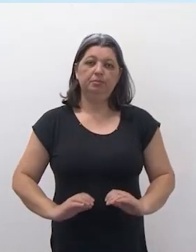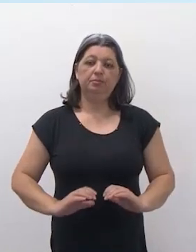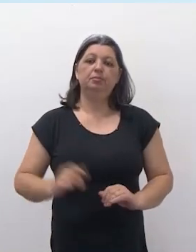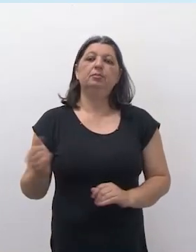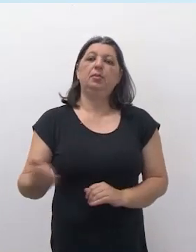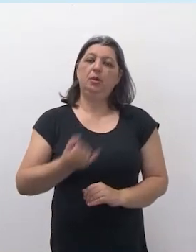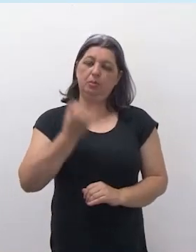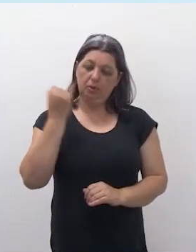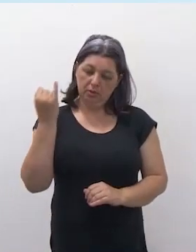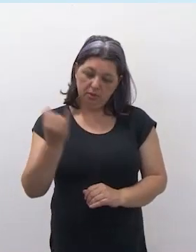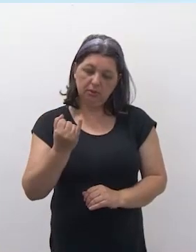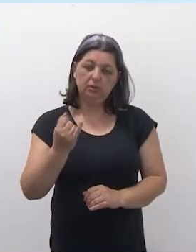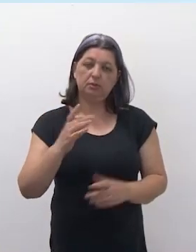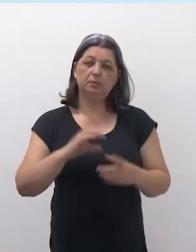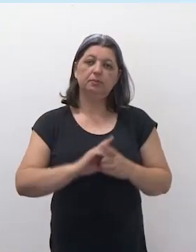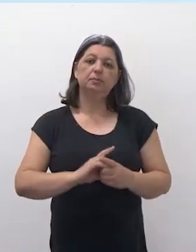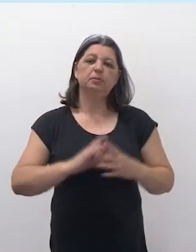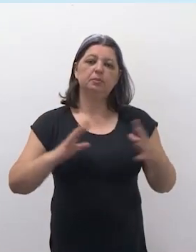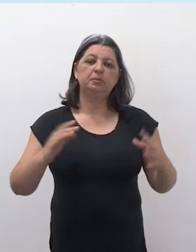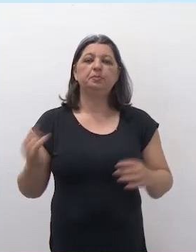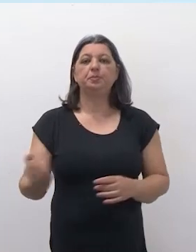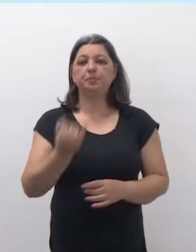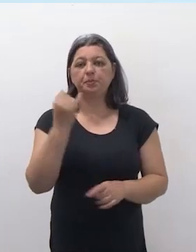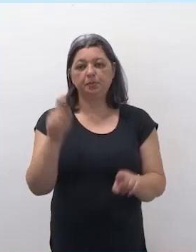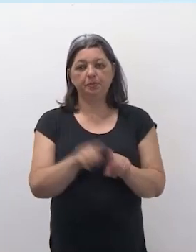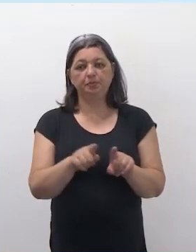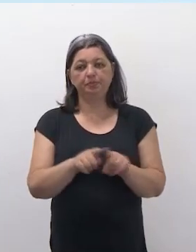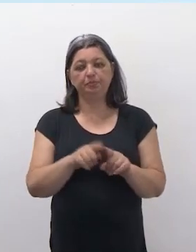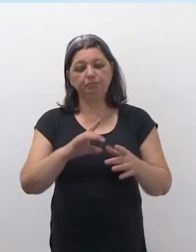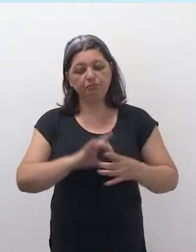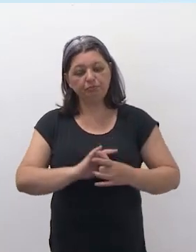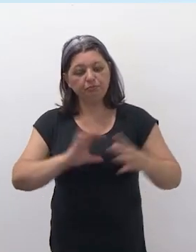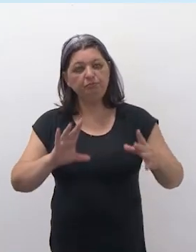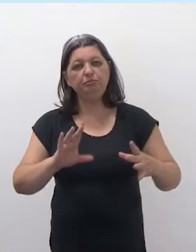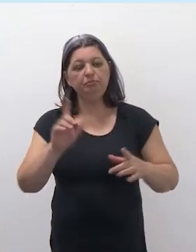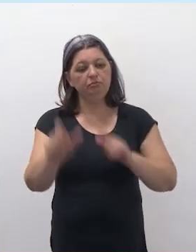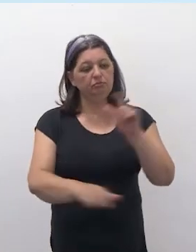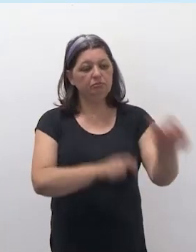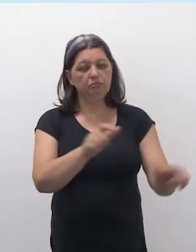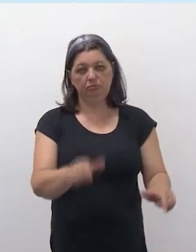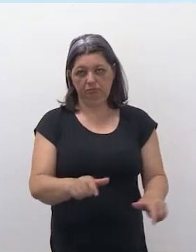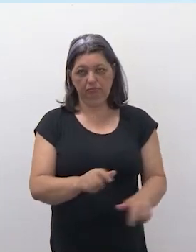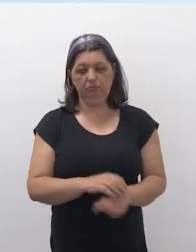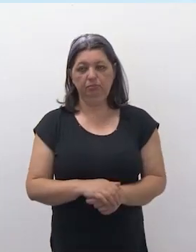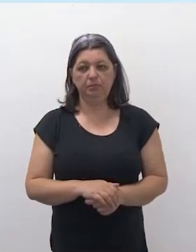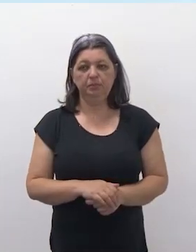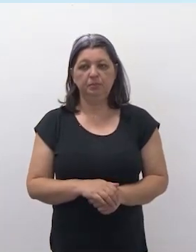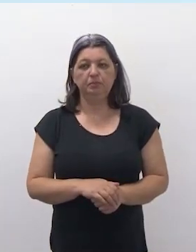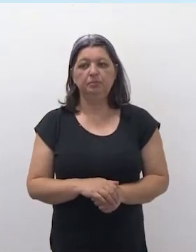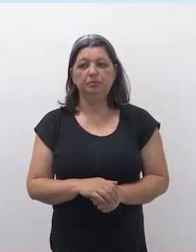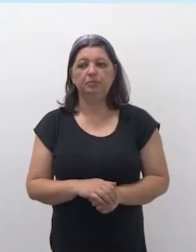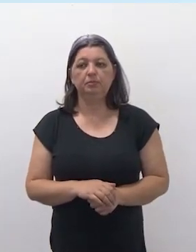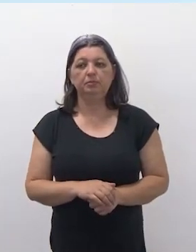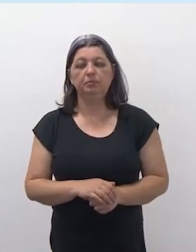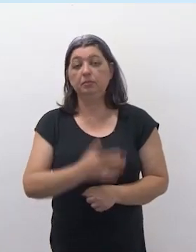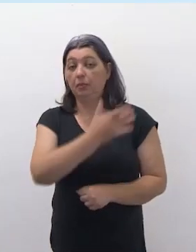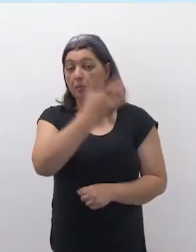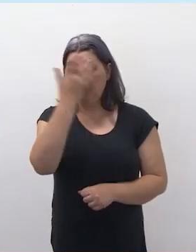indispensável à democracia. É indispensável que a pessoa tenha liberdades individuais, é indispensável que a pessoa tenha